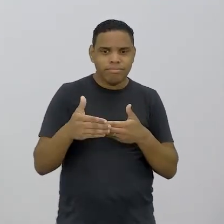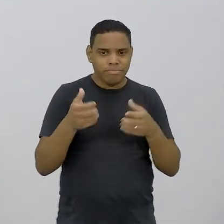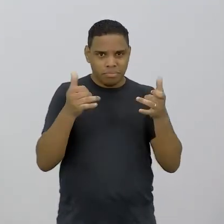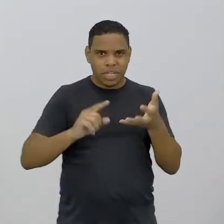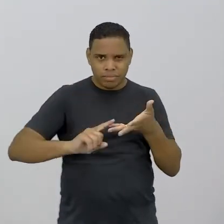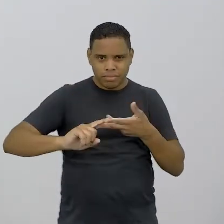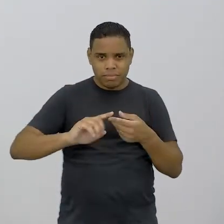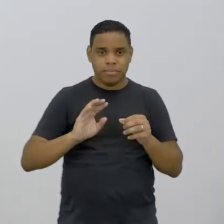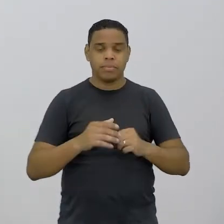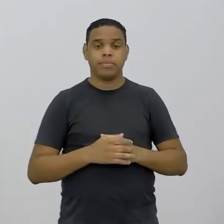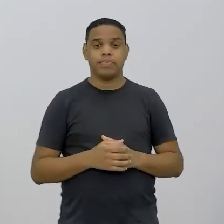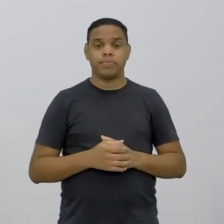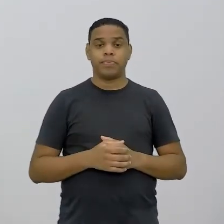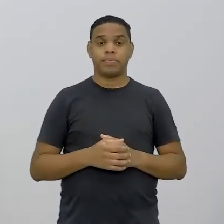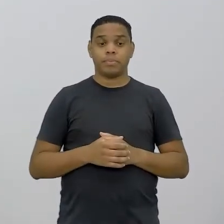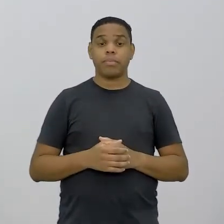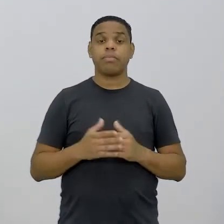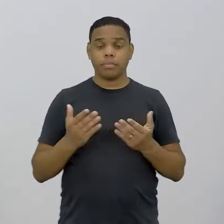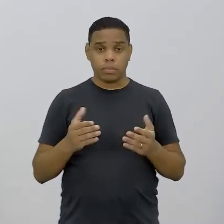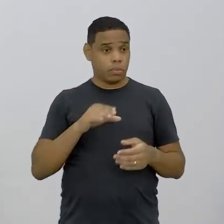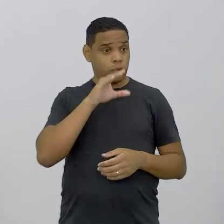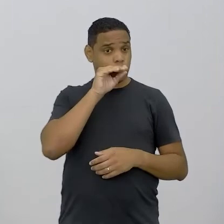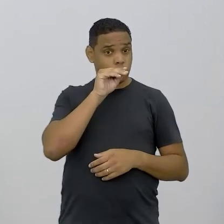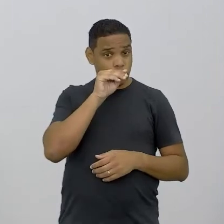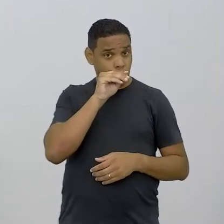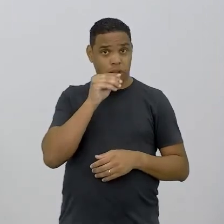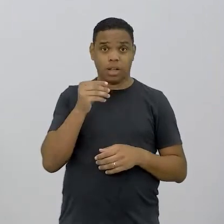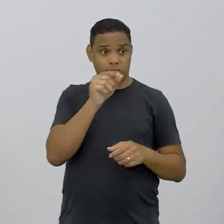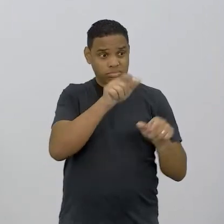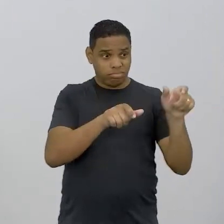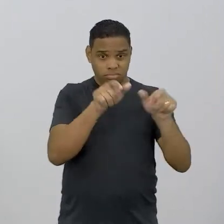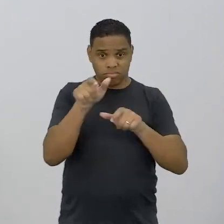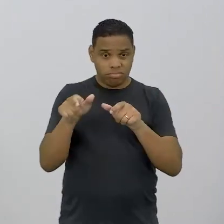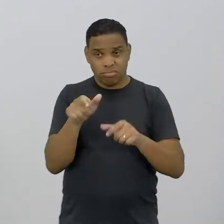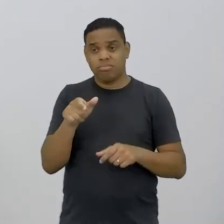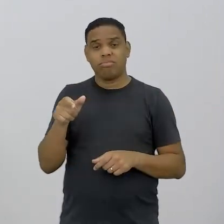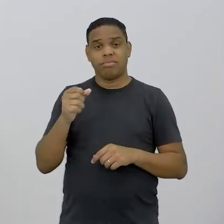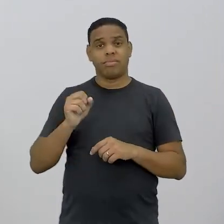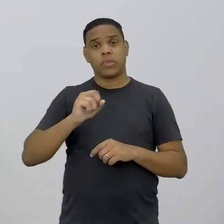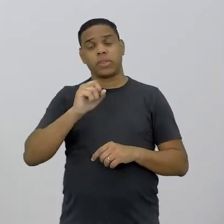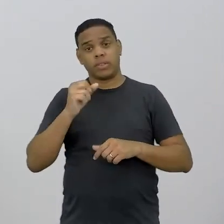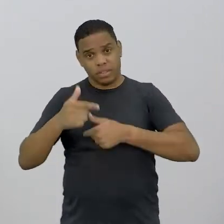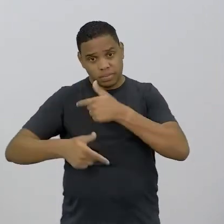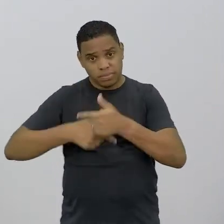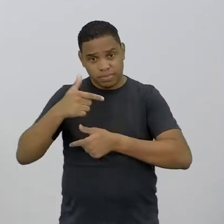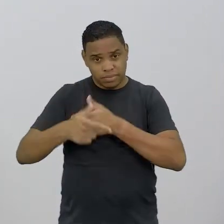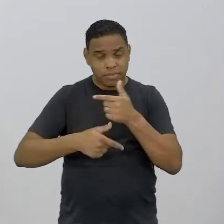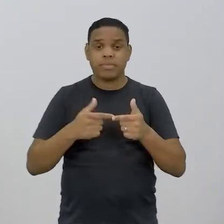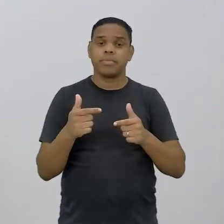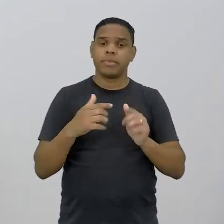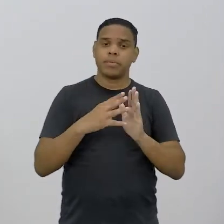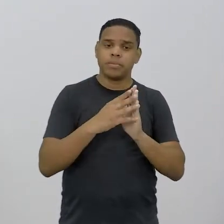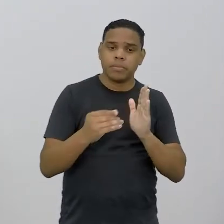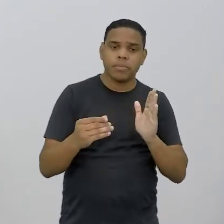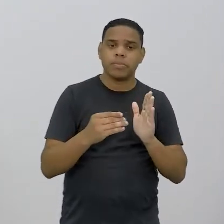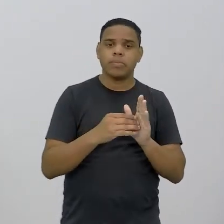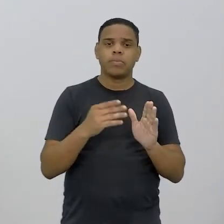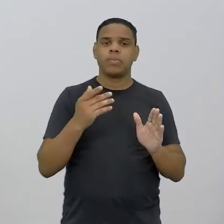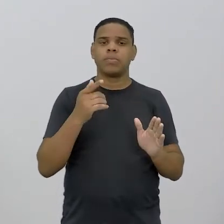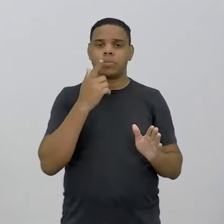falar. Esses trabalhadores que eu falei, ou esses trabalhos todos, esses modelos, eles não